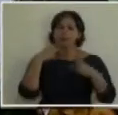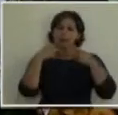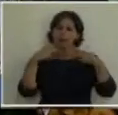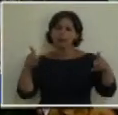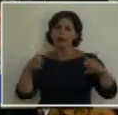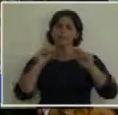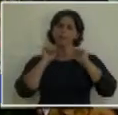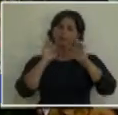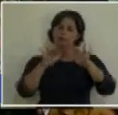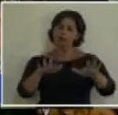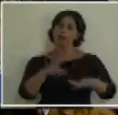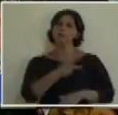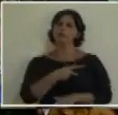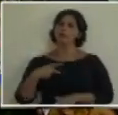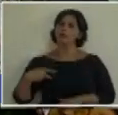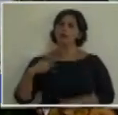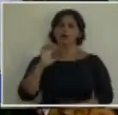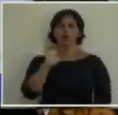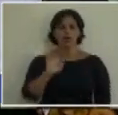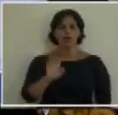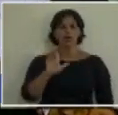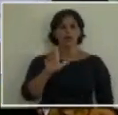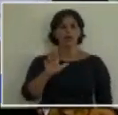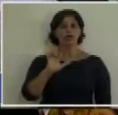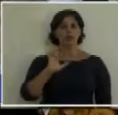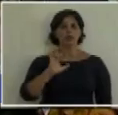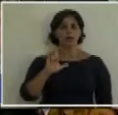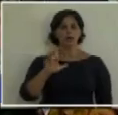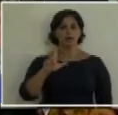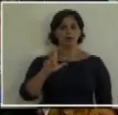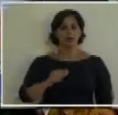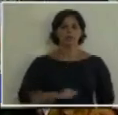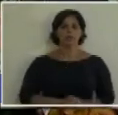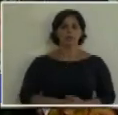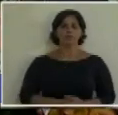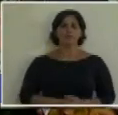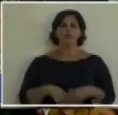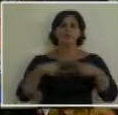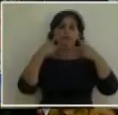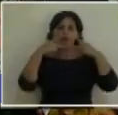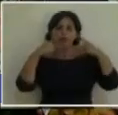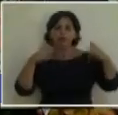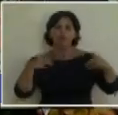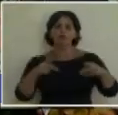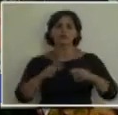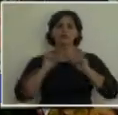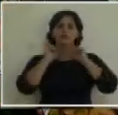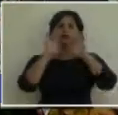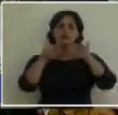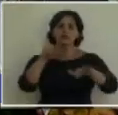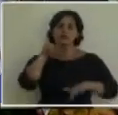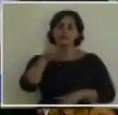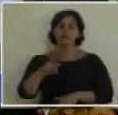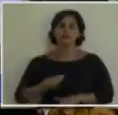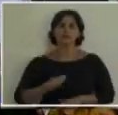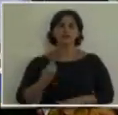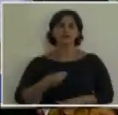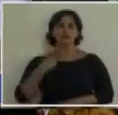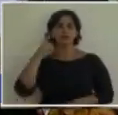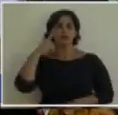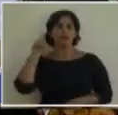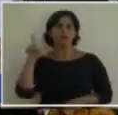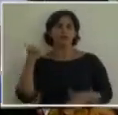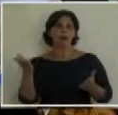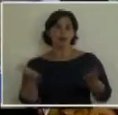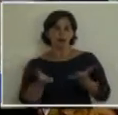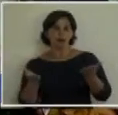palavra abençoada do pastor Eliel Lima, essa palavra profética liberada sobre a sua vida, eu quero